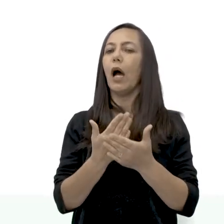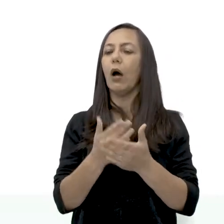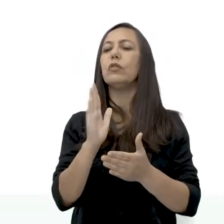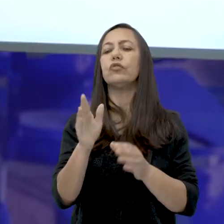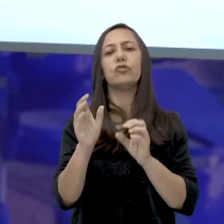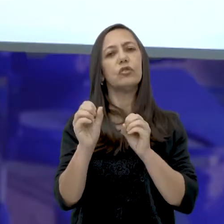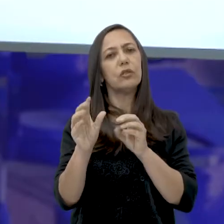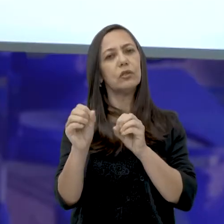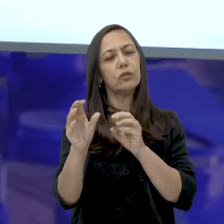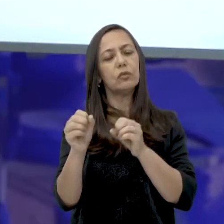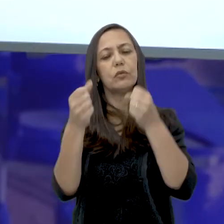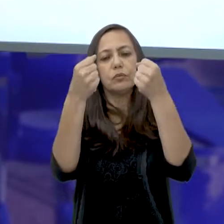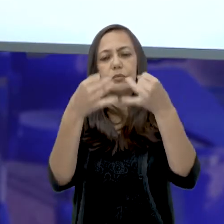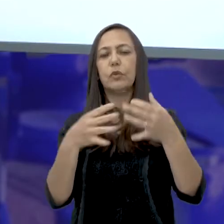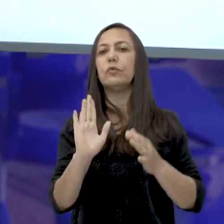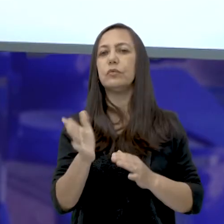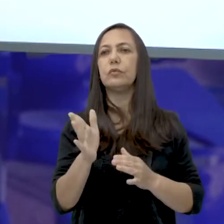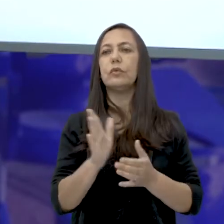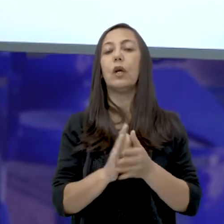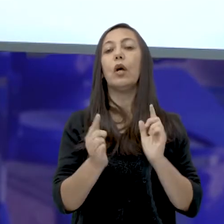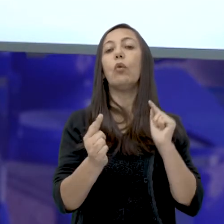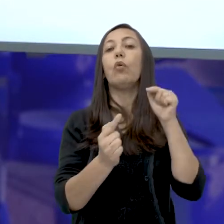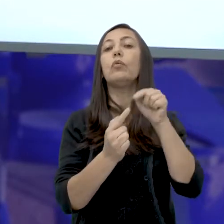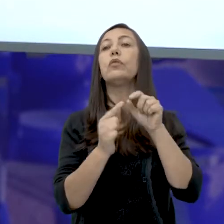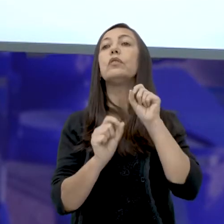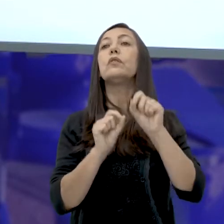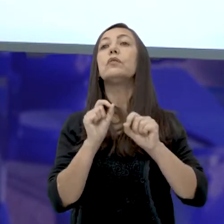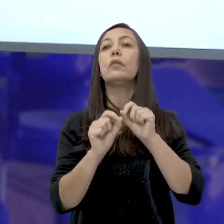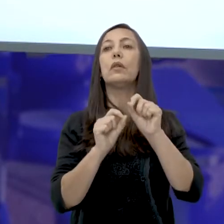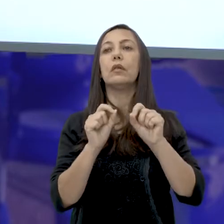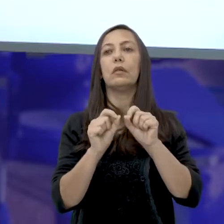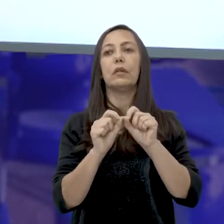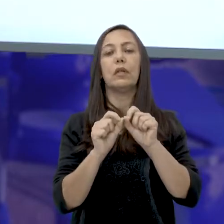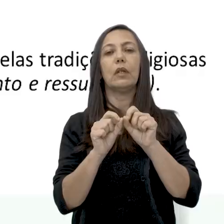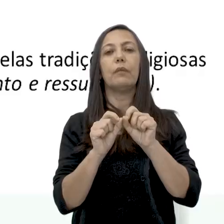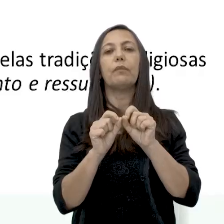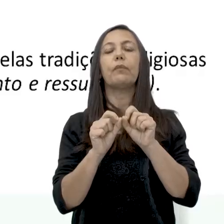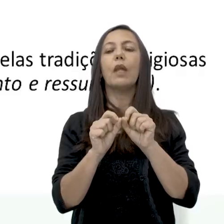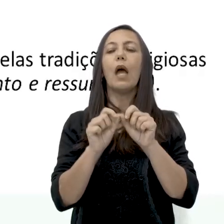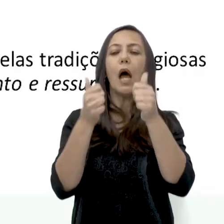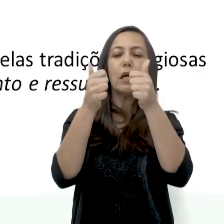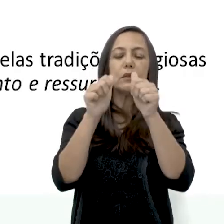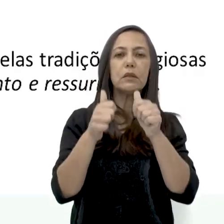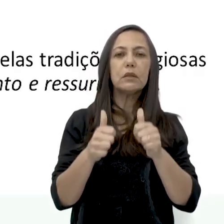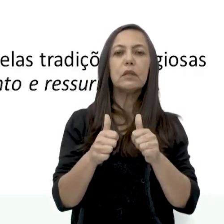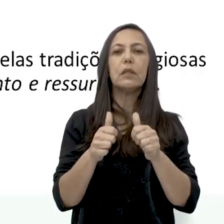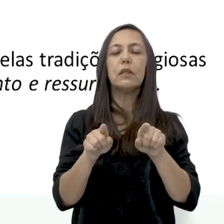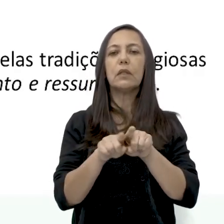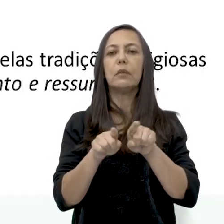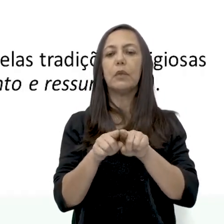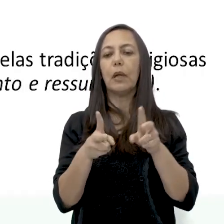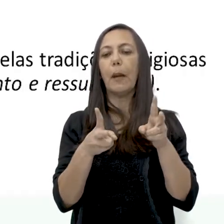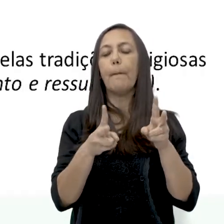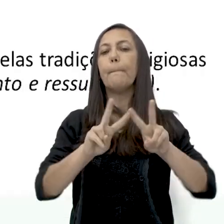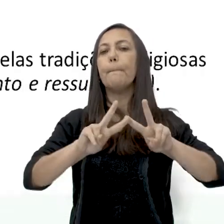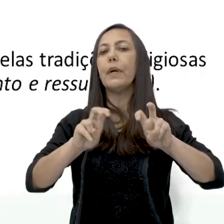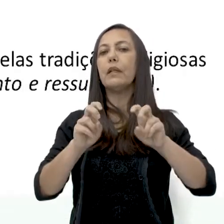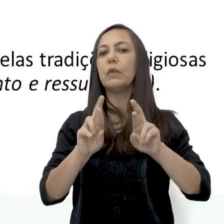dessa temática. Então, o objetivo específico dessa aula é analisar as diferentes ideias